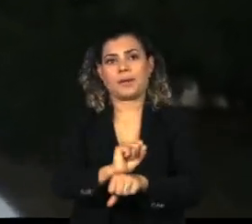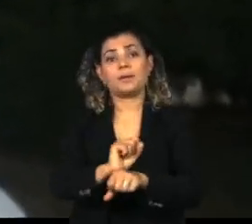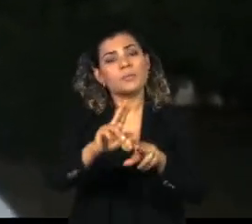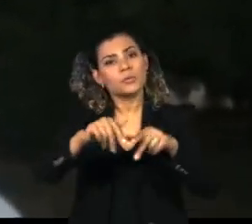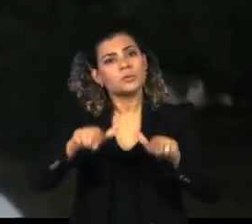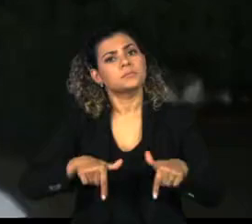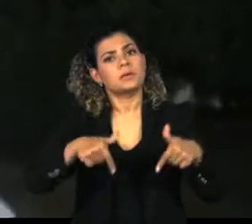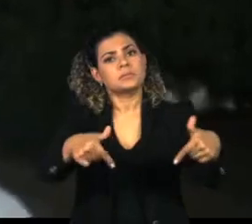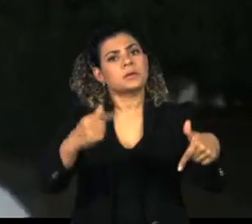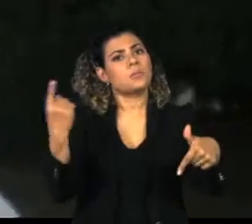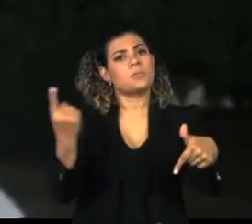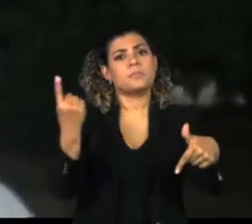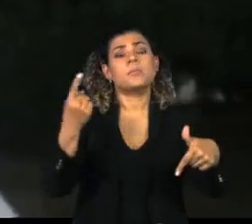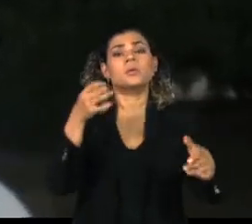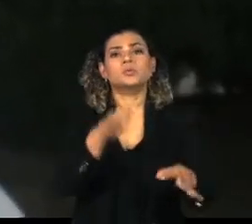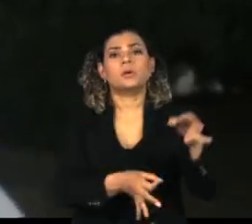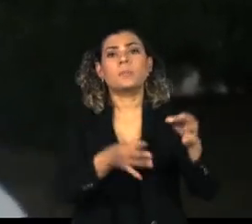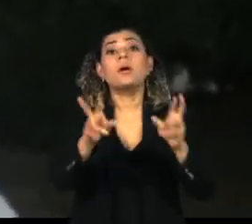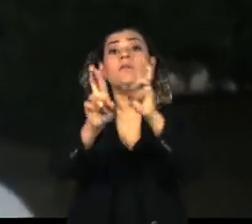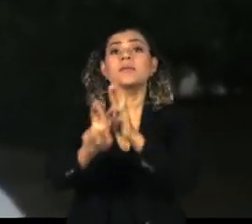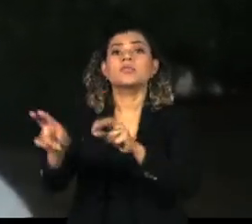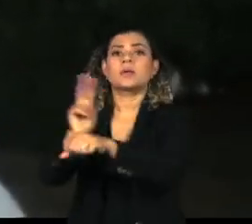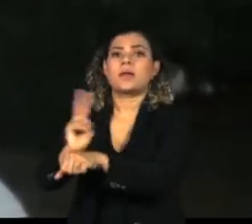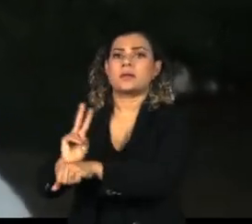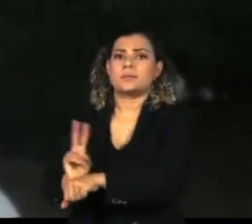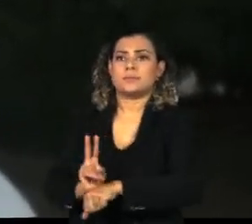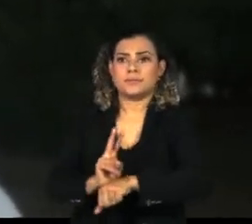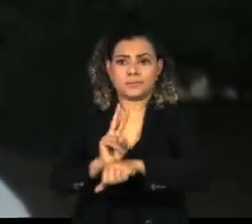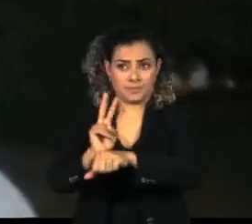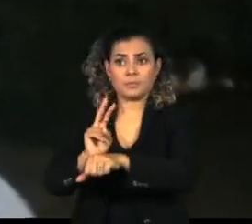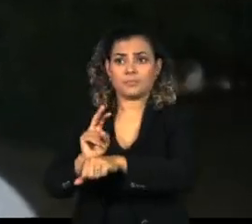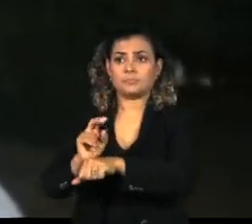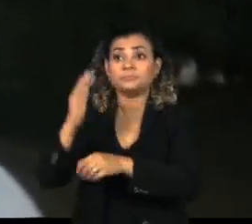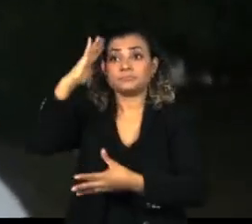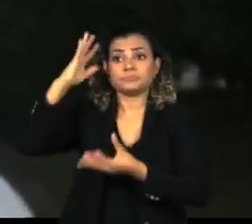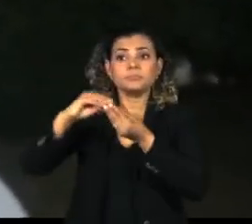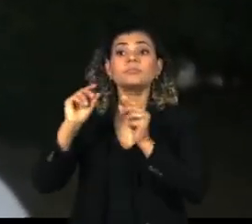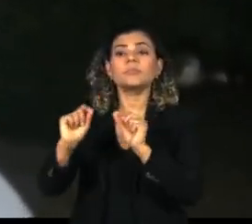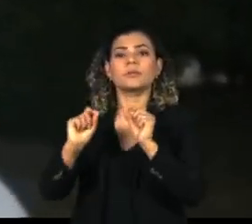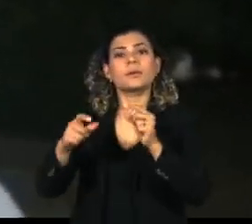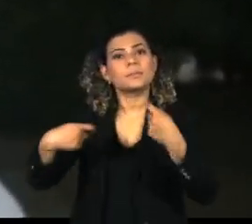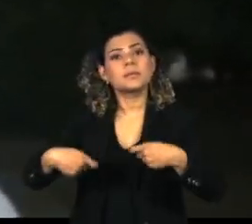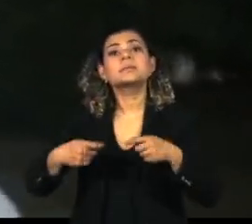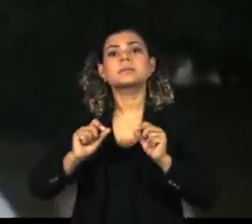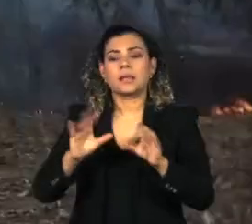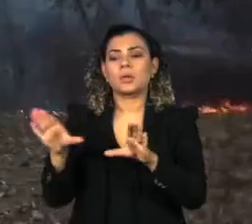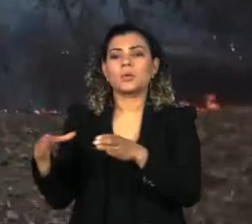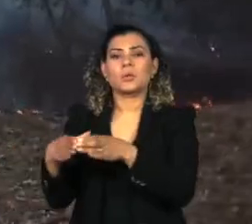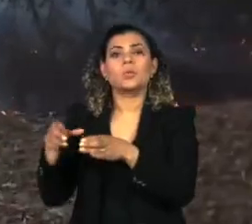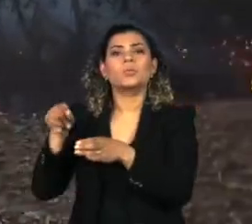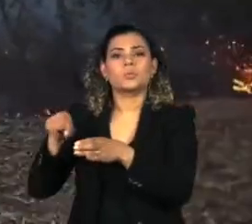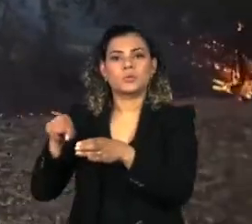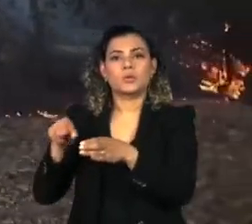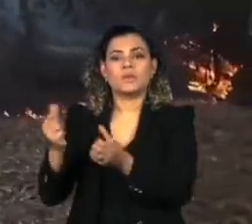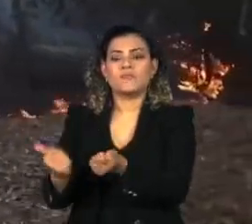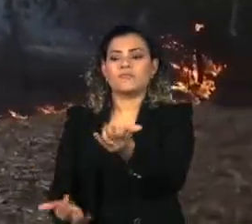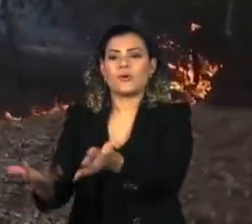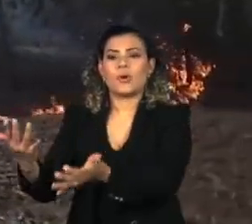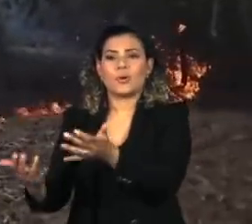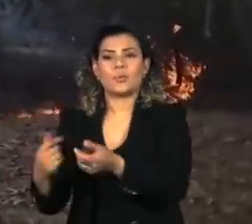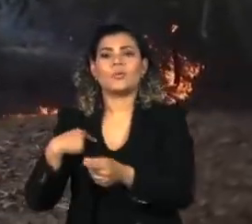em primeira instância, de fiscalização, de entender que existe uma ligação entre fogo